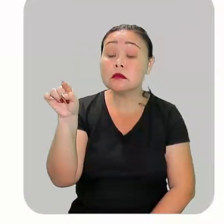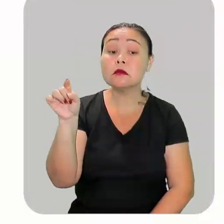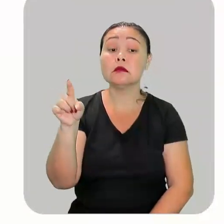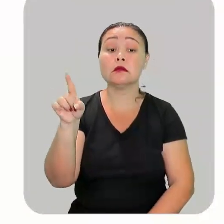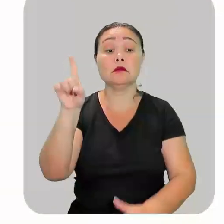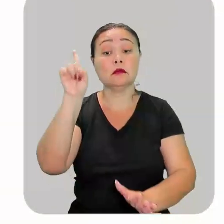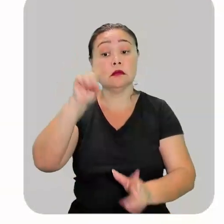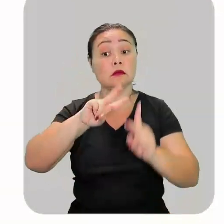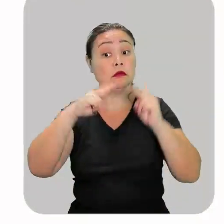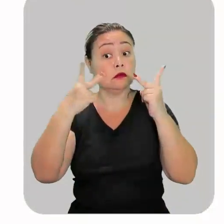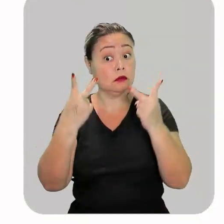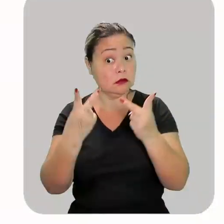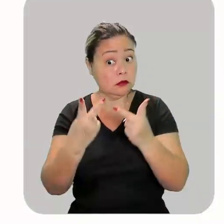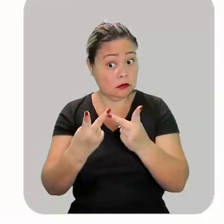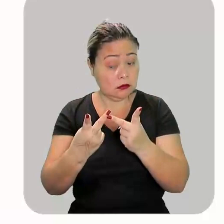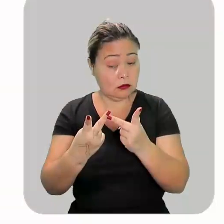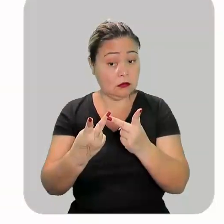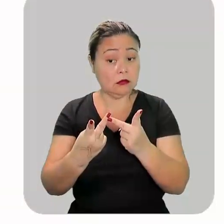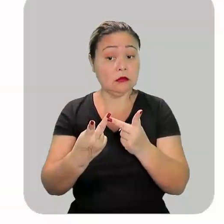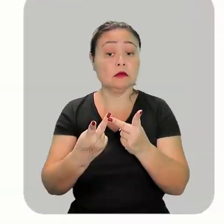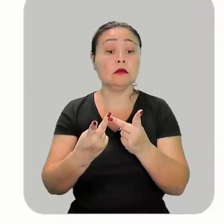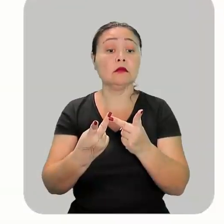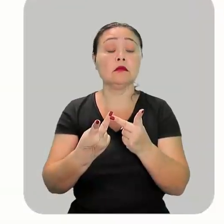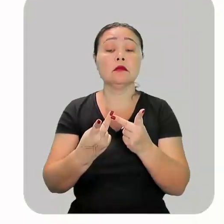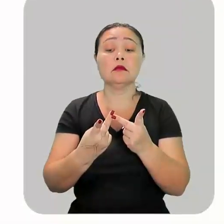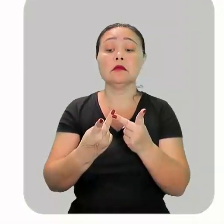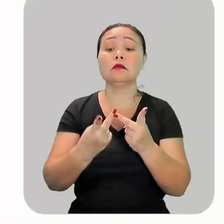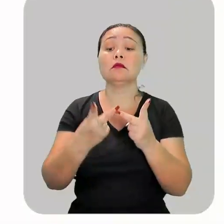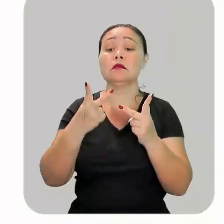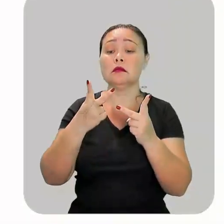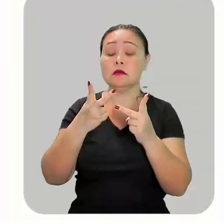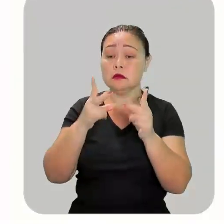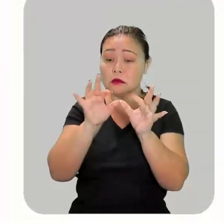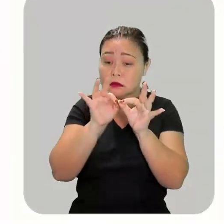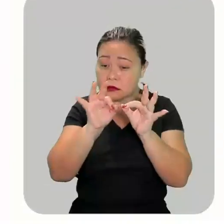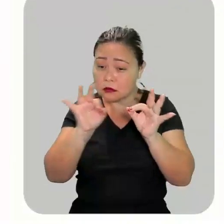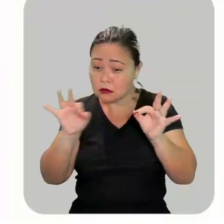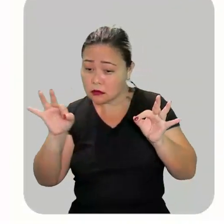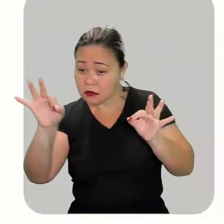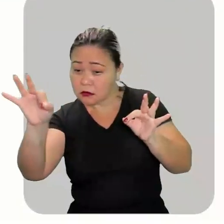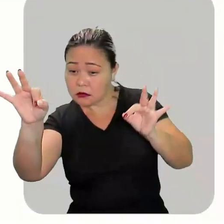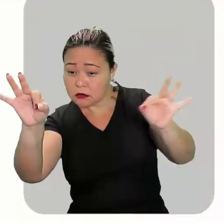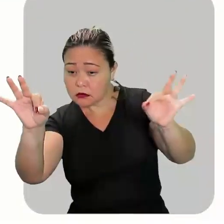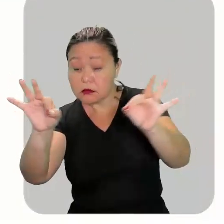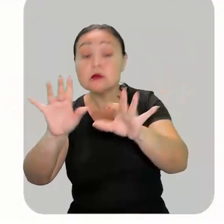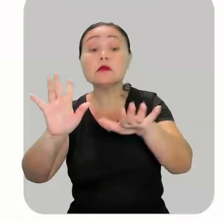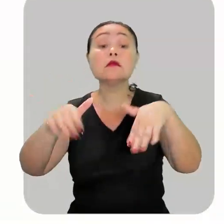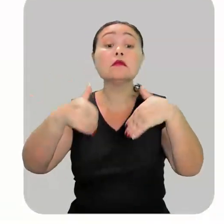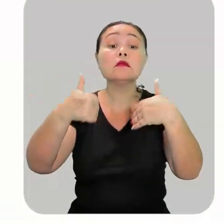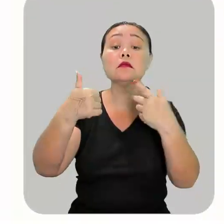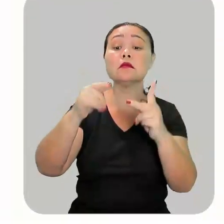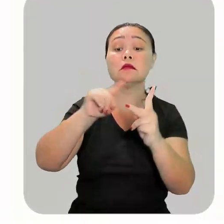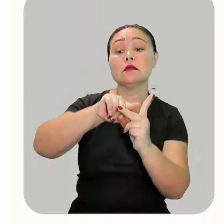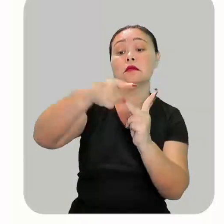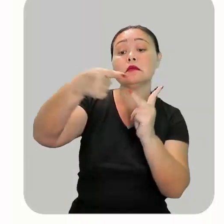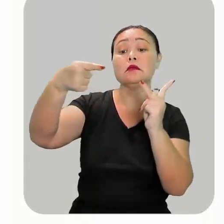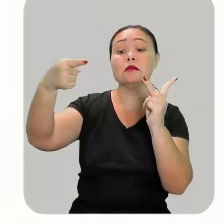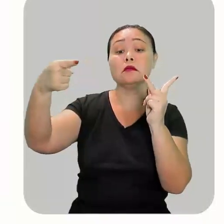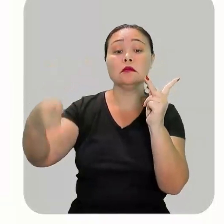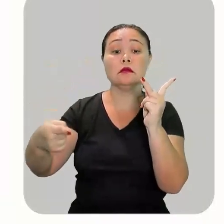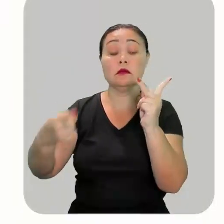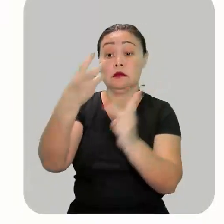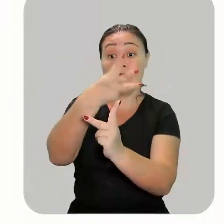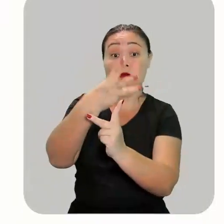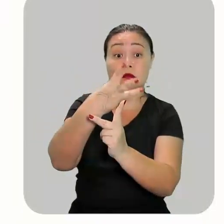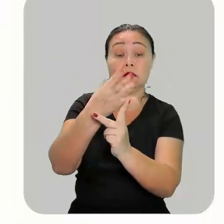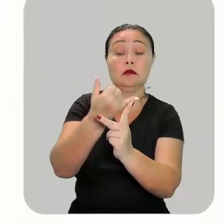escala, ó, volumétrica, né? Para a gente saber a escala linear, o que a gente vai ter que fazer? Raiz quadrada. Raiz